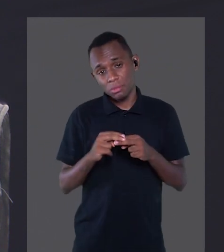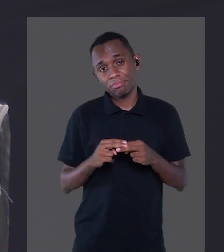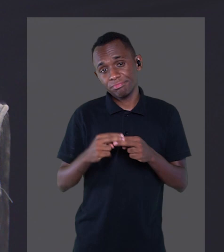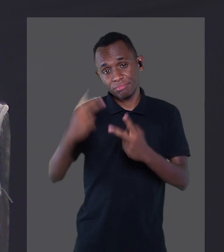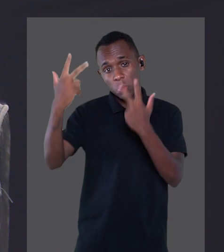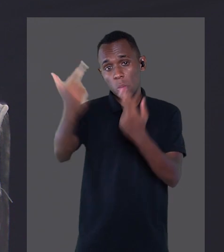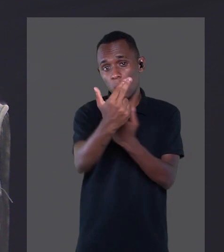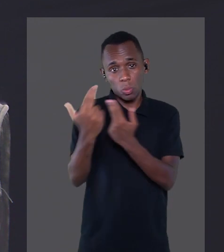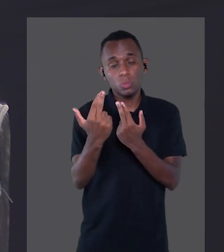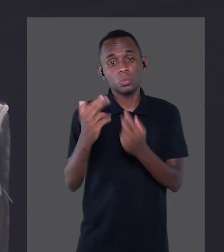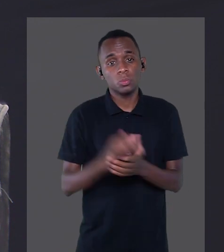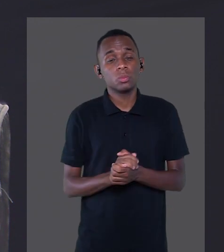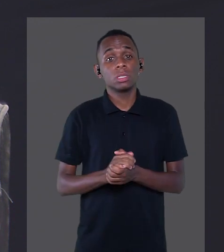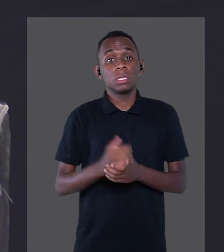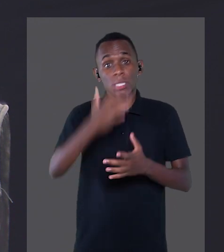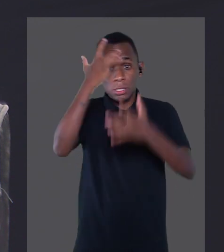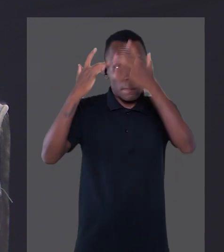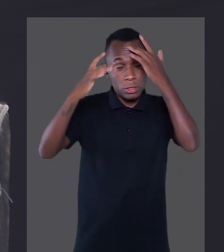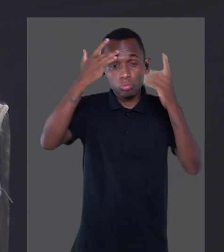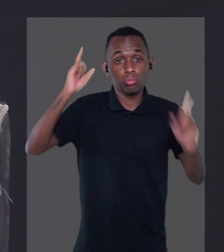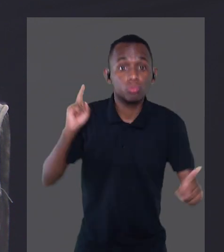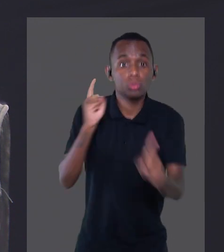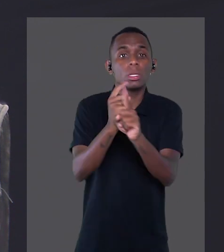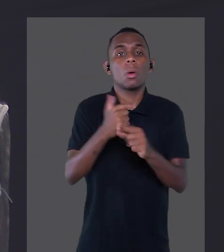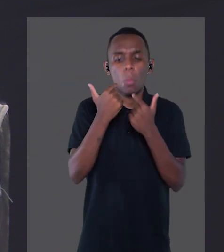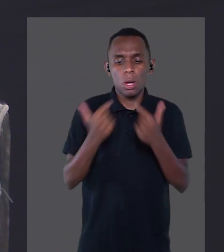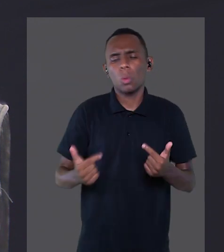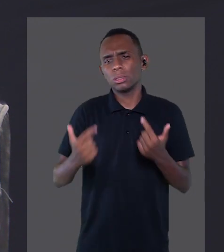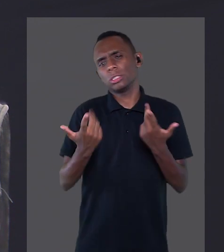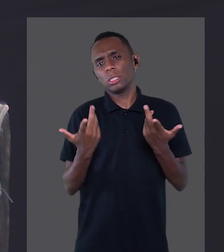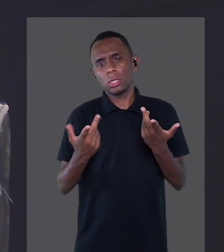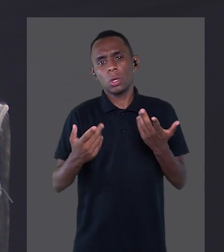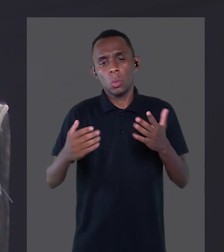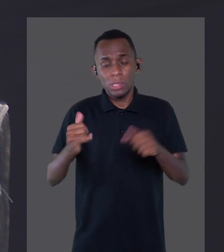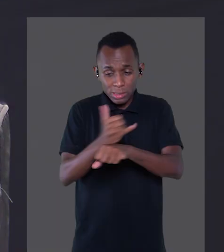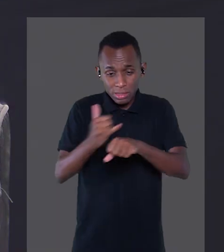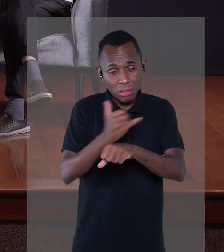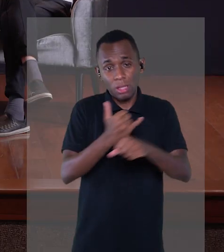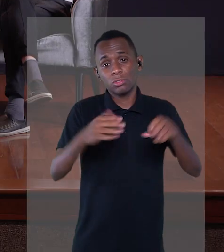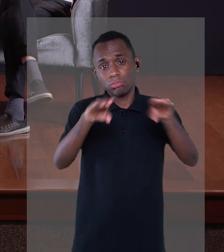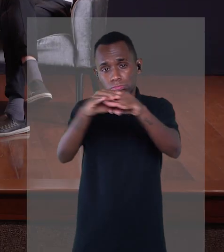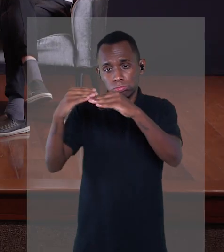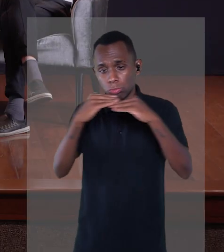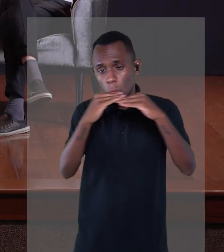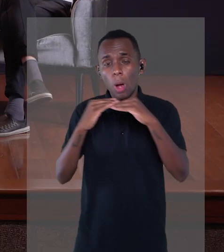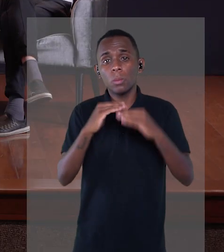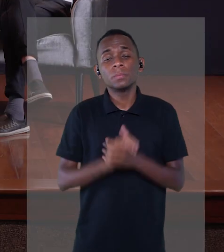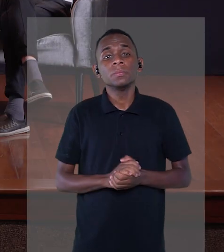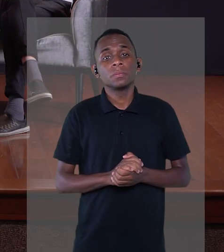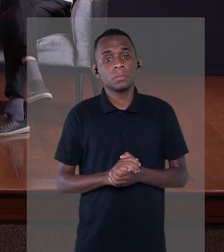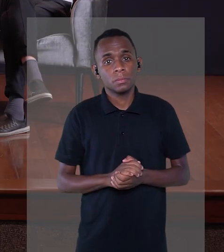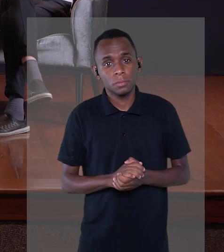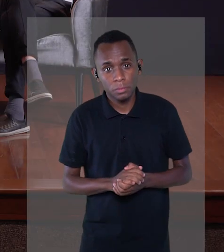né, de pessoas que encontraram uma linguagem comum. E como você falou aí,